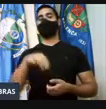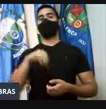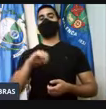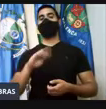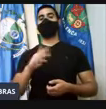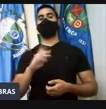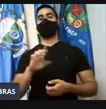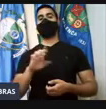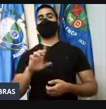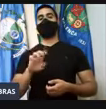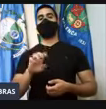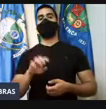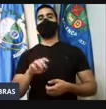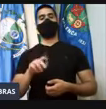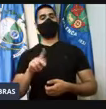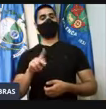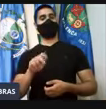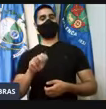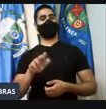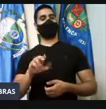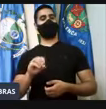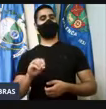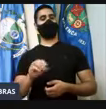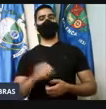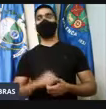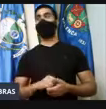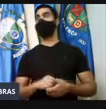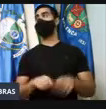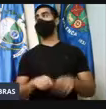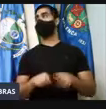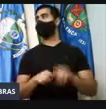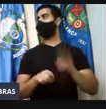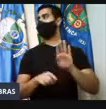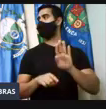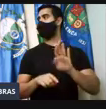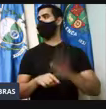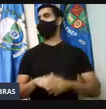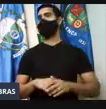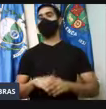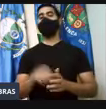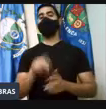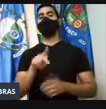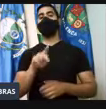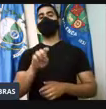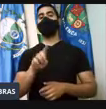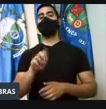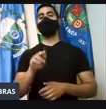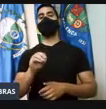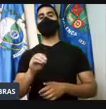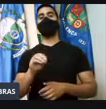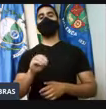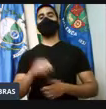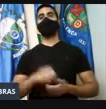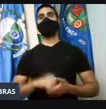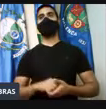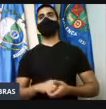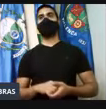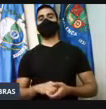Vieira Cabral, Paulo Celso Alves Pena se encontra presente, Pedro Paulo Magalhães Graça,